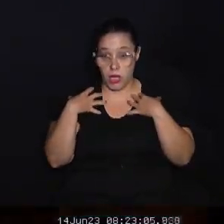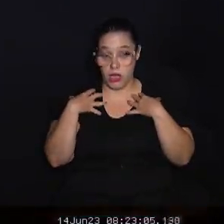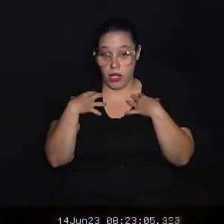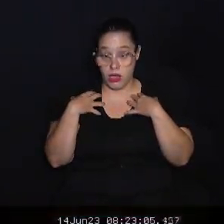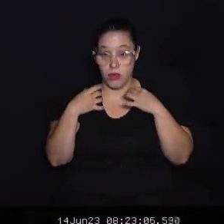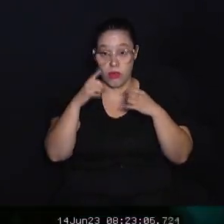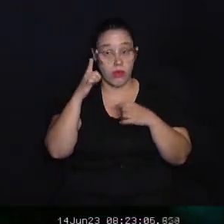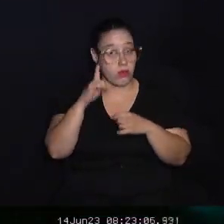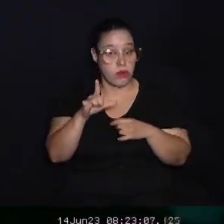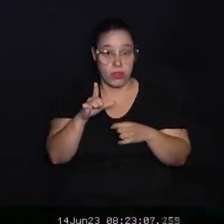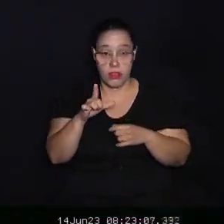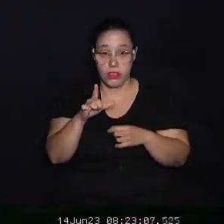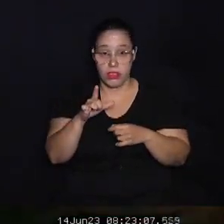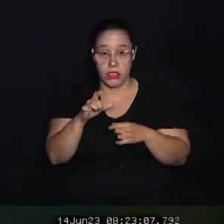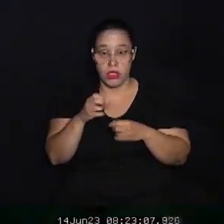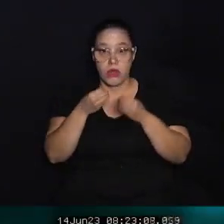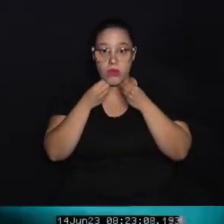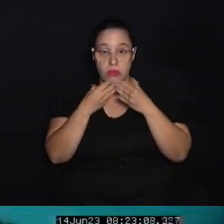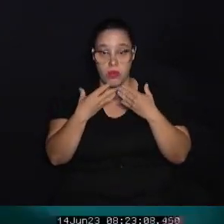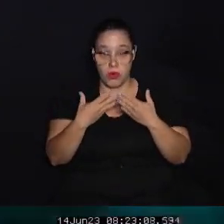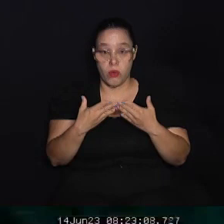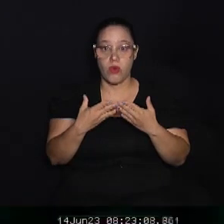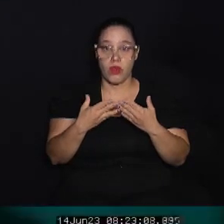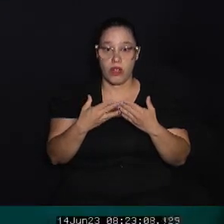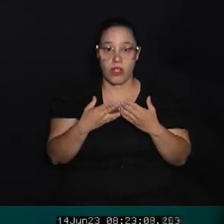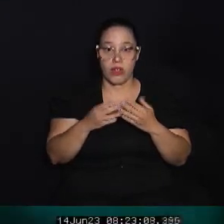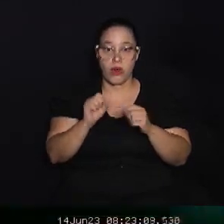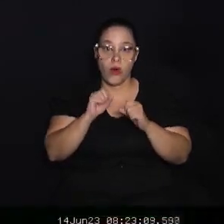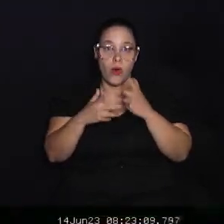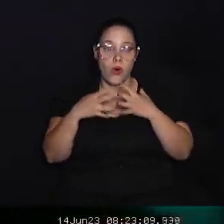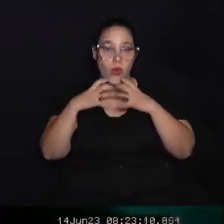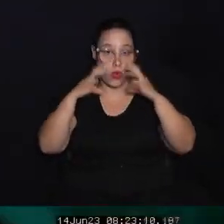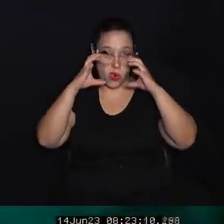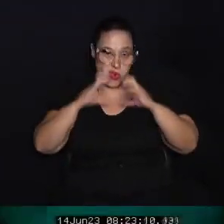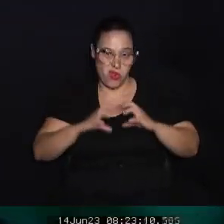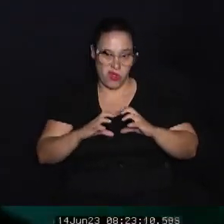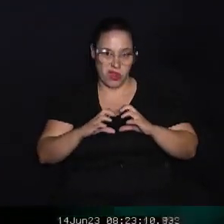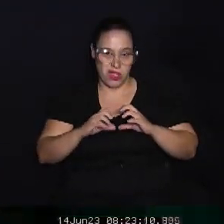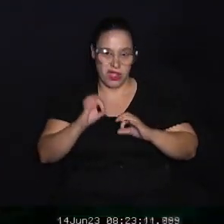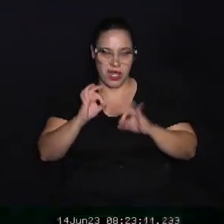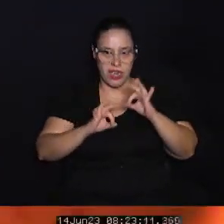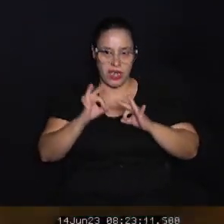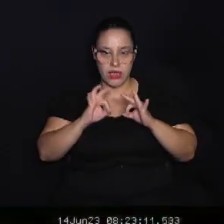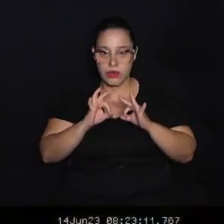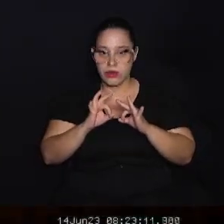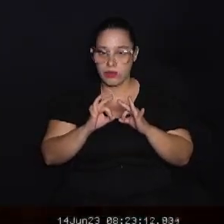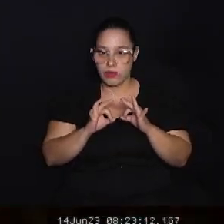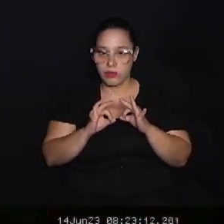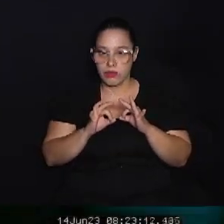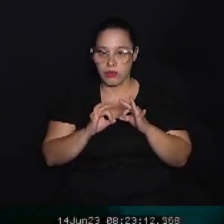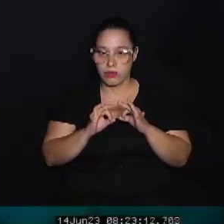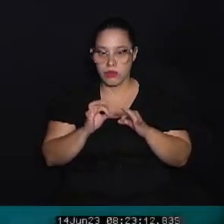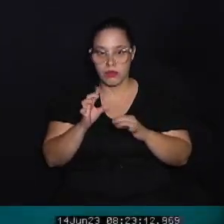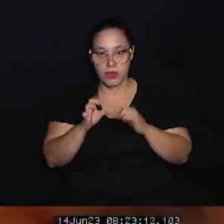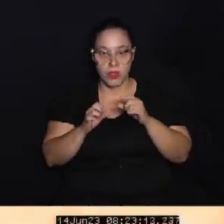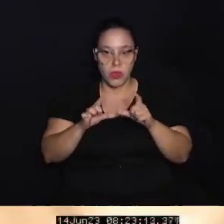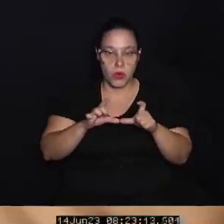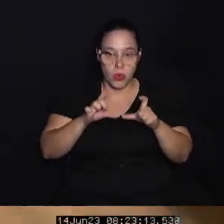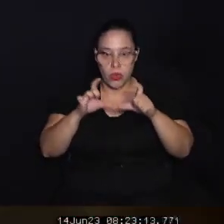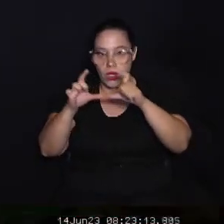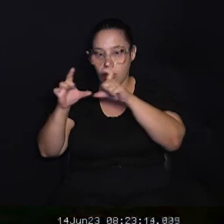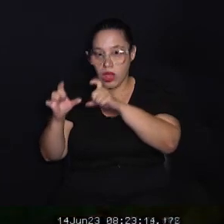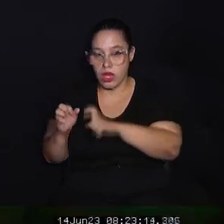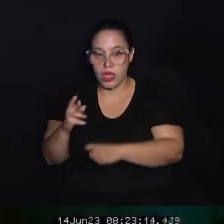corporal dos animais, garantindo que não afetassem a sua qualidade de vida ou comportamento. A técnica quer ser uma alternativa